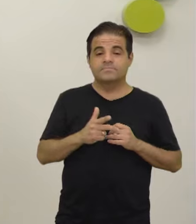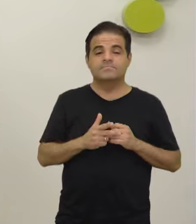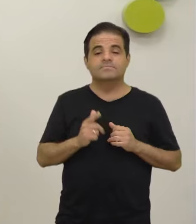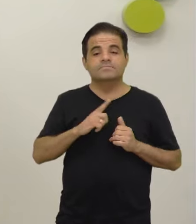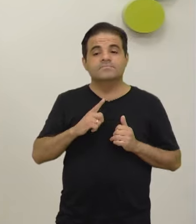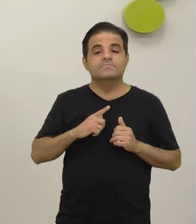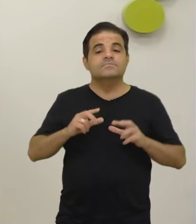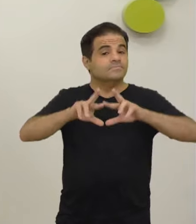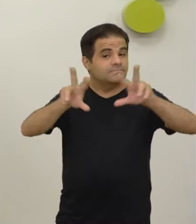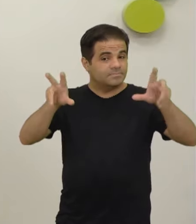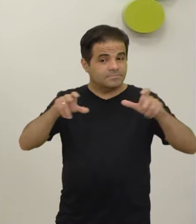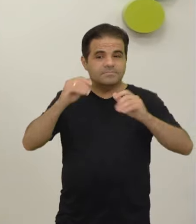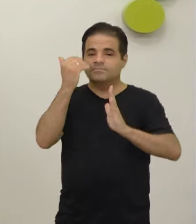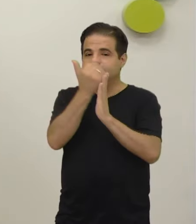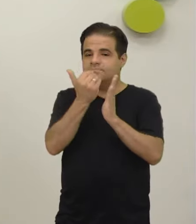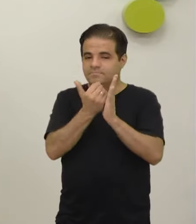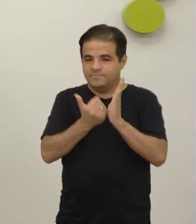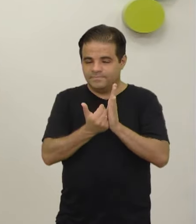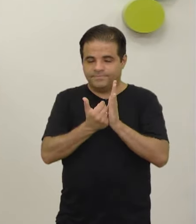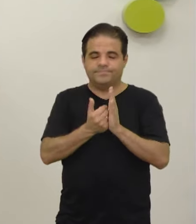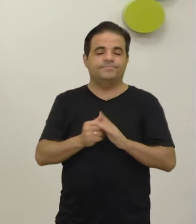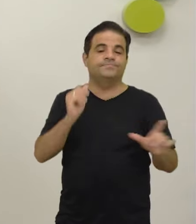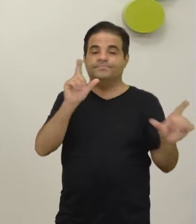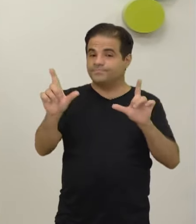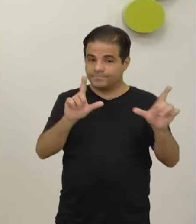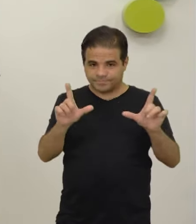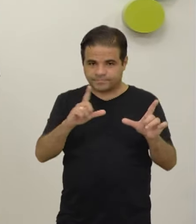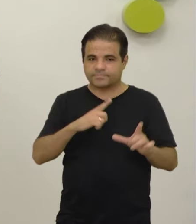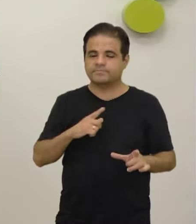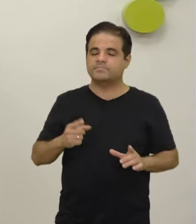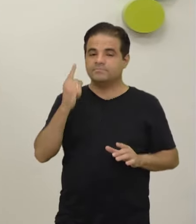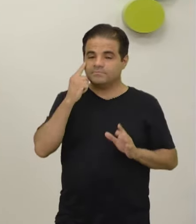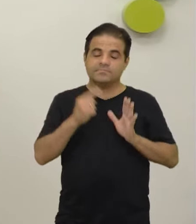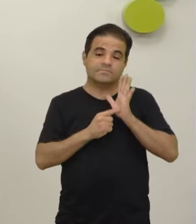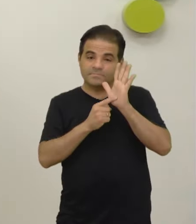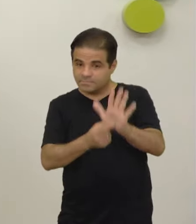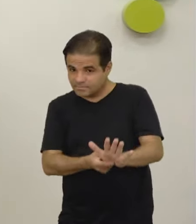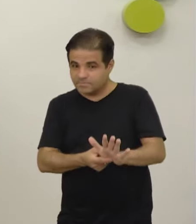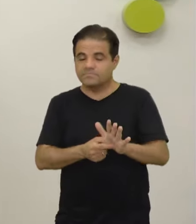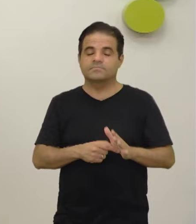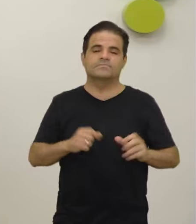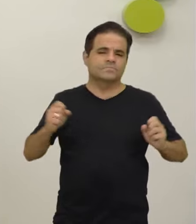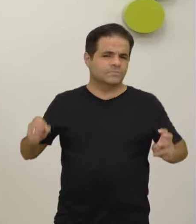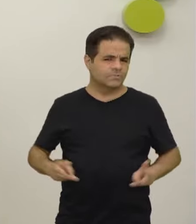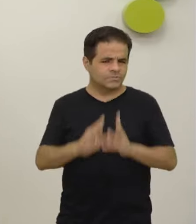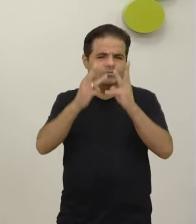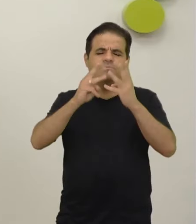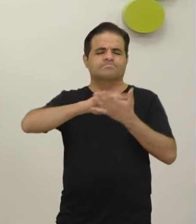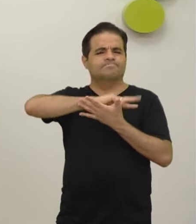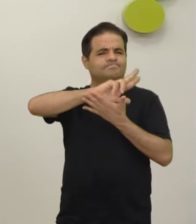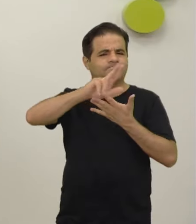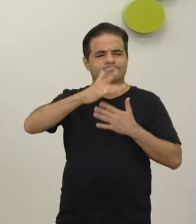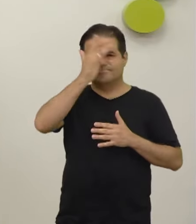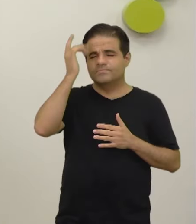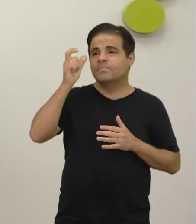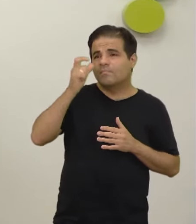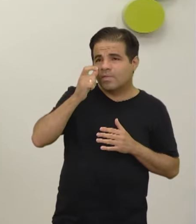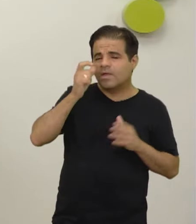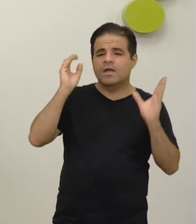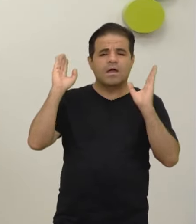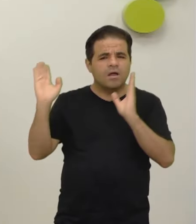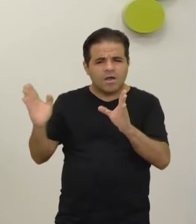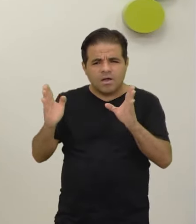existem muitos programas da televisão que mostram isso, reality shows e tal. O pessoal está assistindo